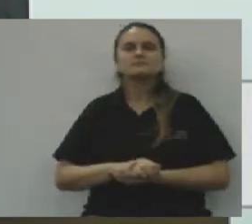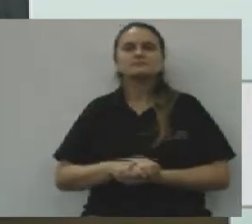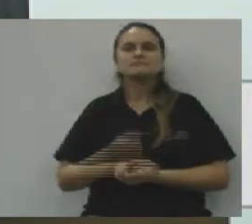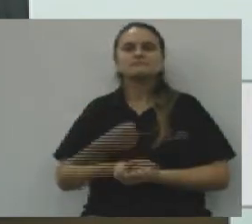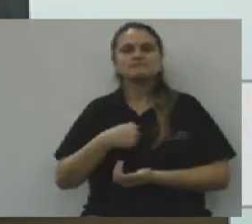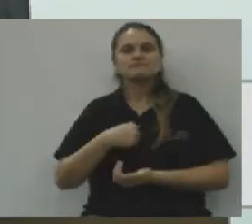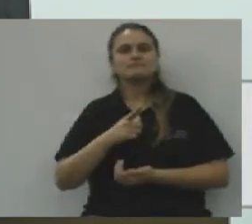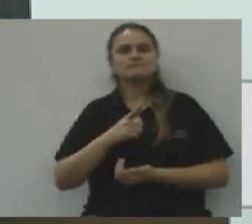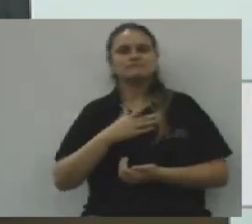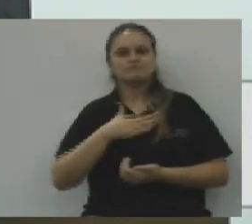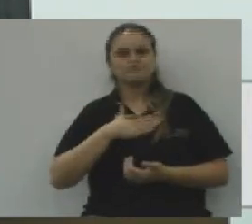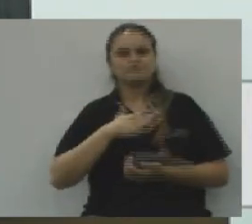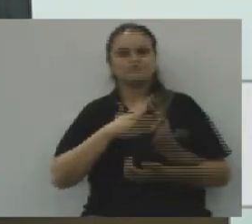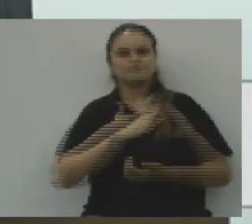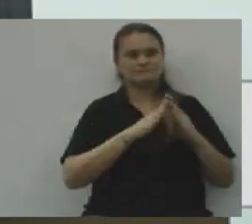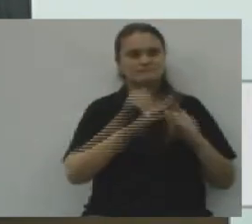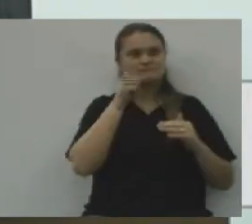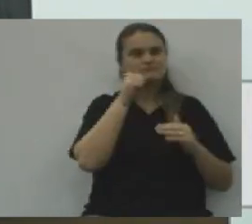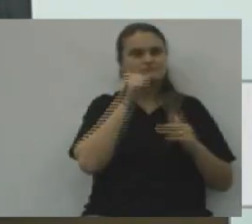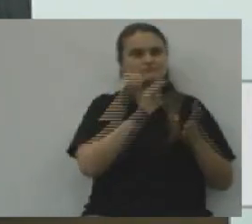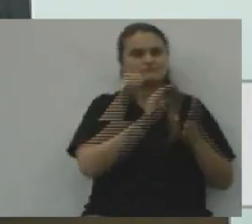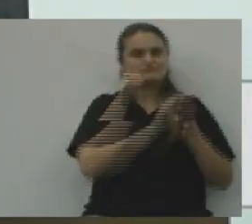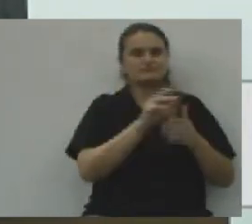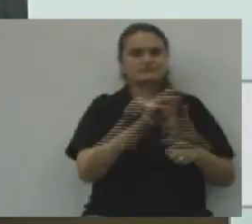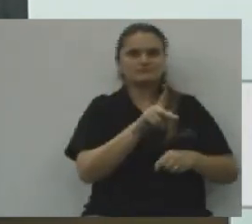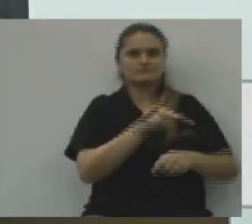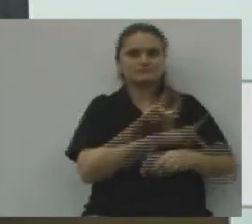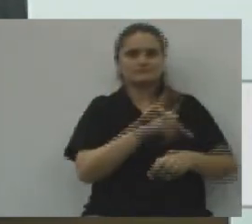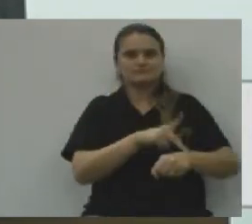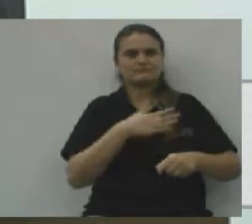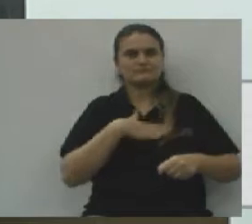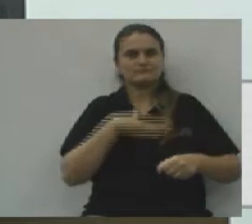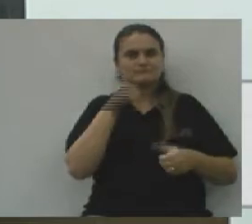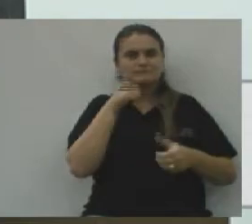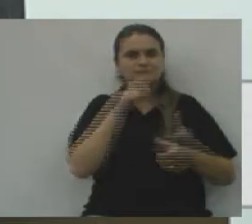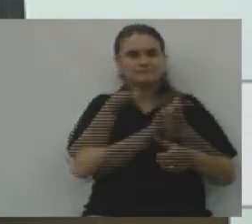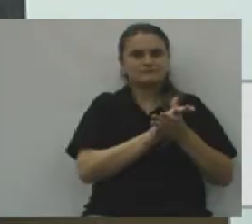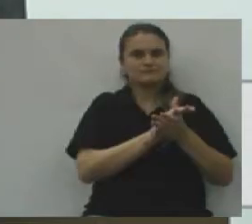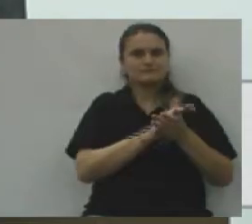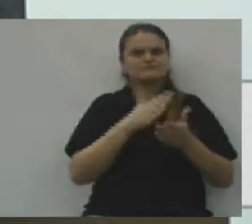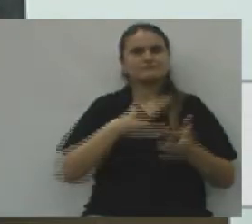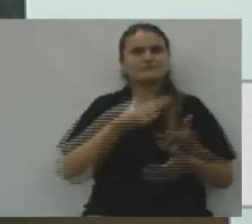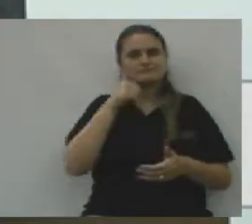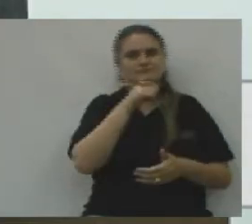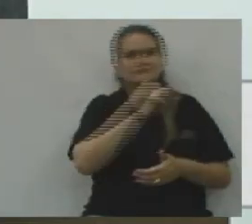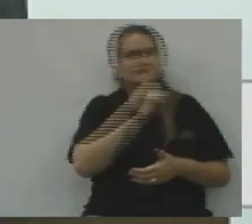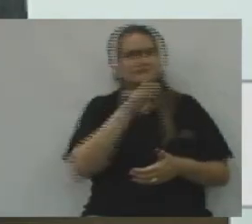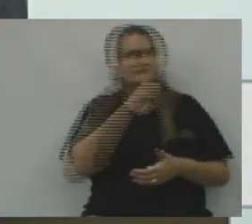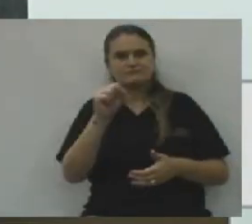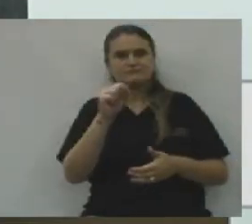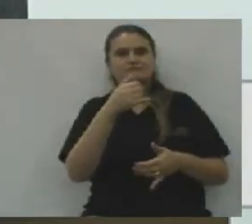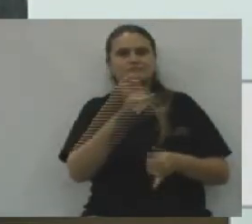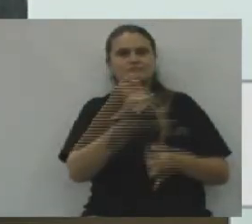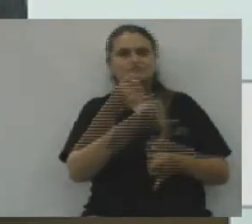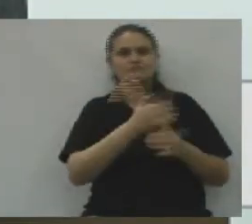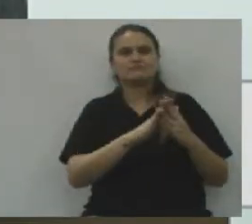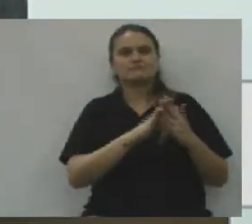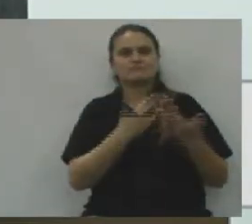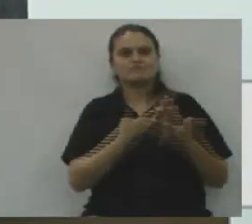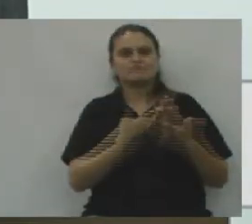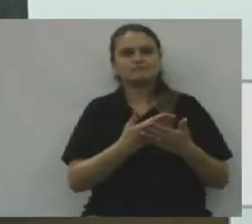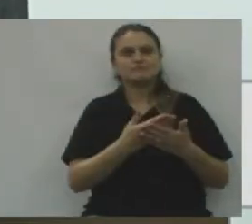casa, né, professora, pedagoga, esposa, minha sogra, né, diretora de escola. Então,